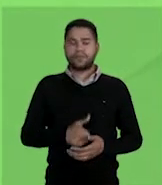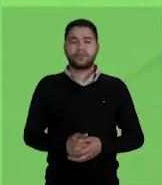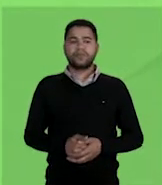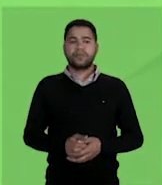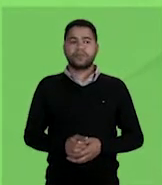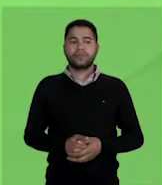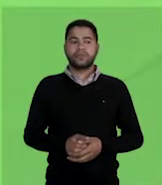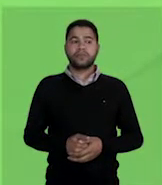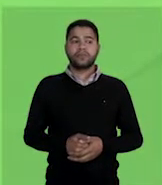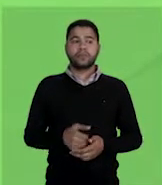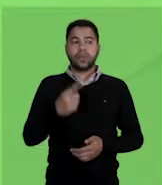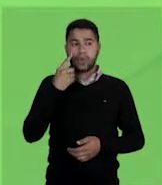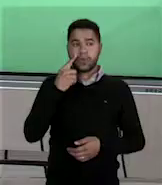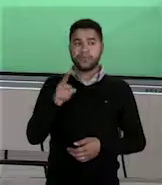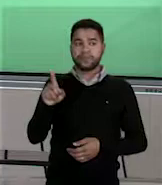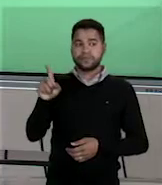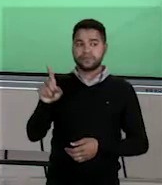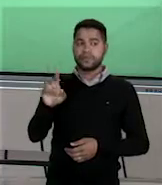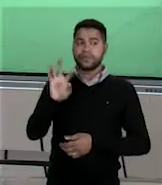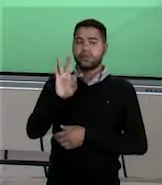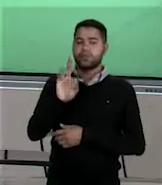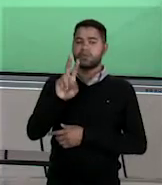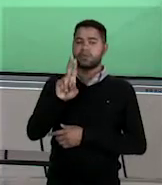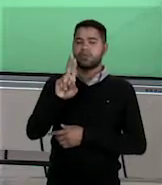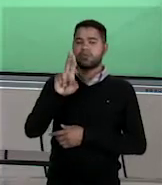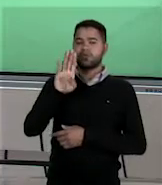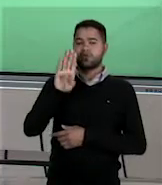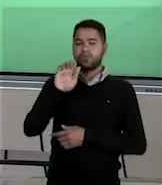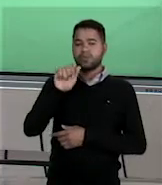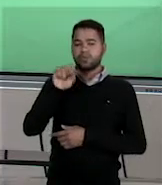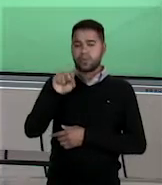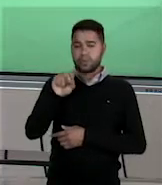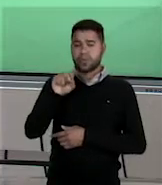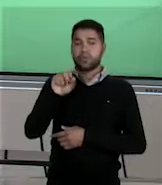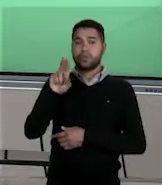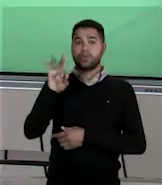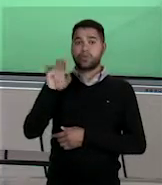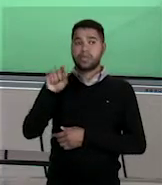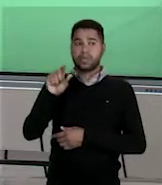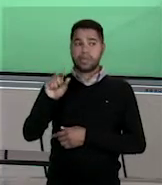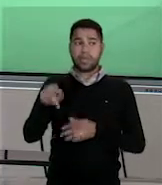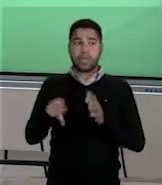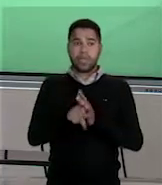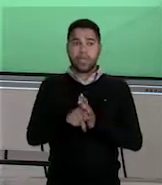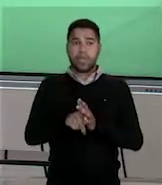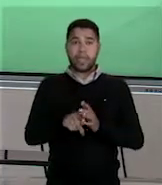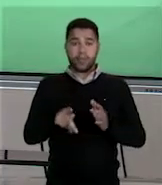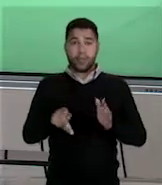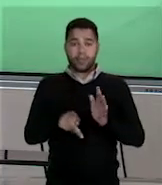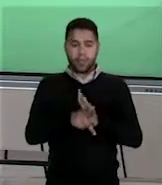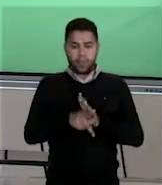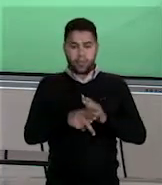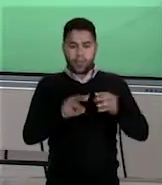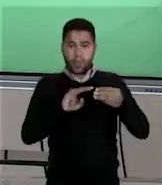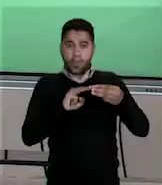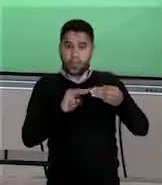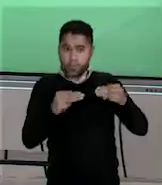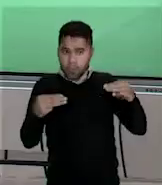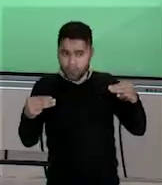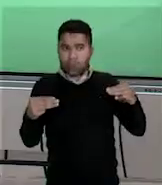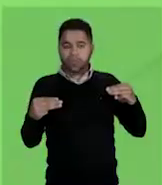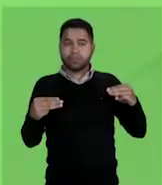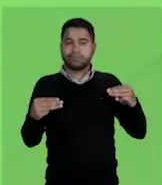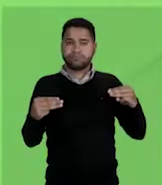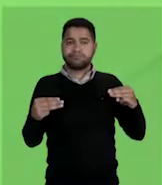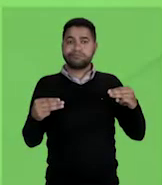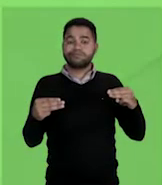Tubas uterinas. As tubas uterinas são duas tubas musculares